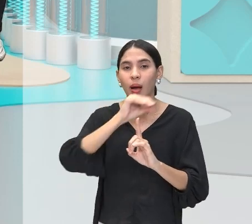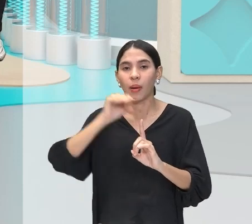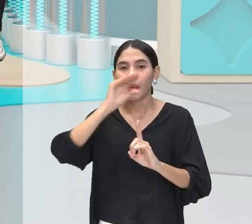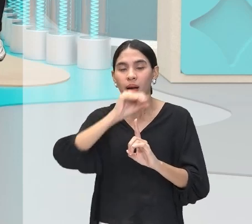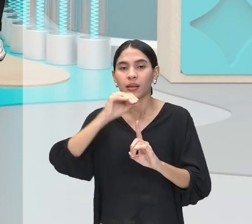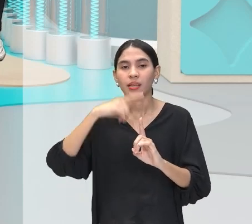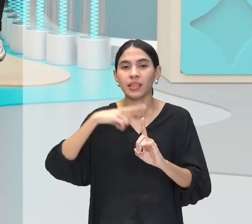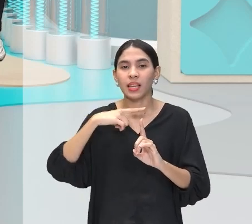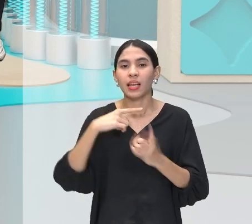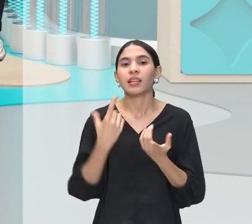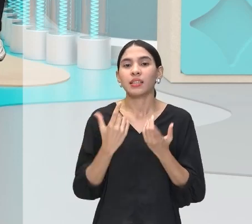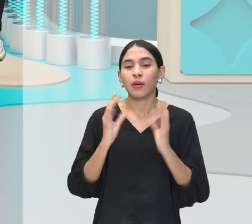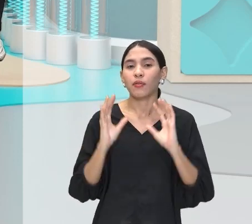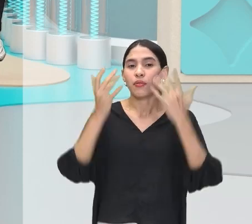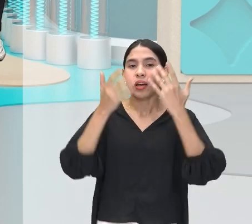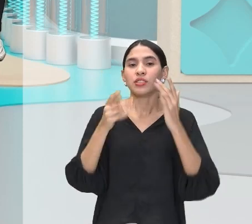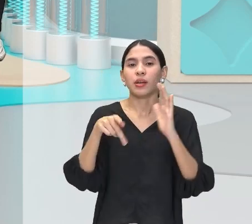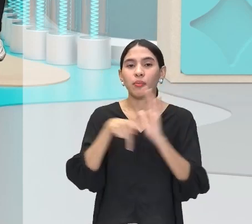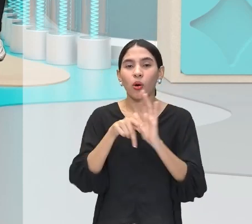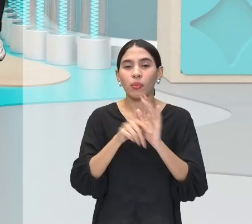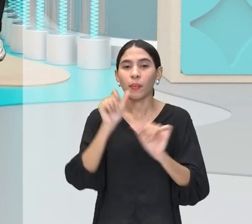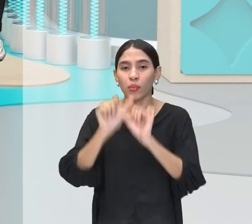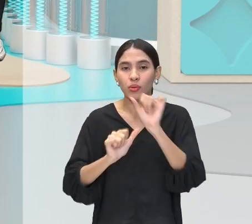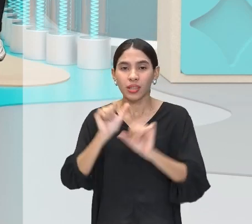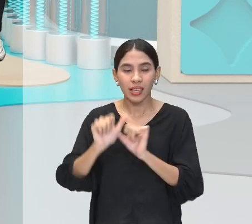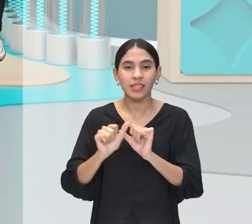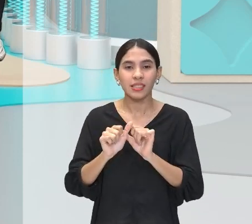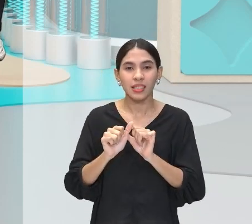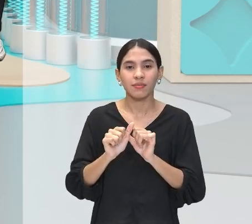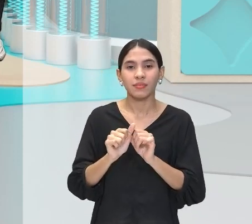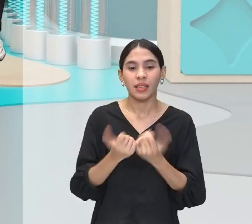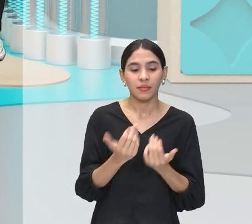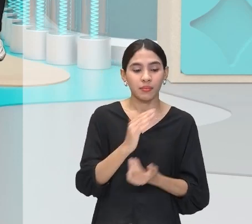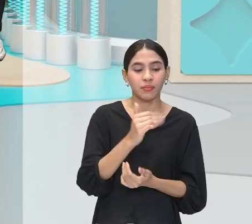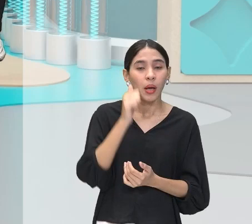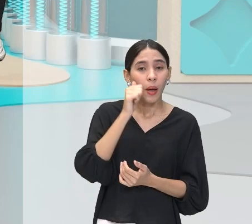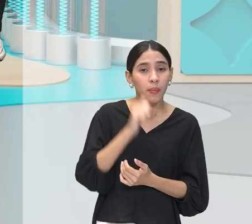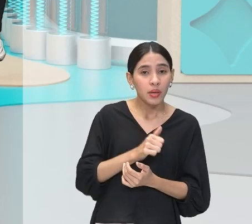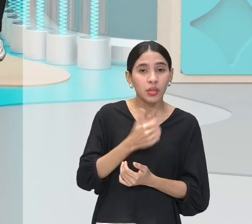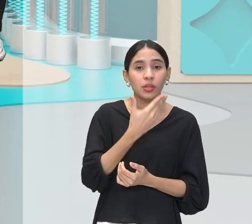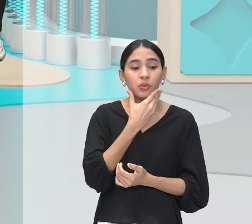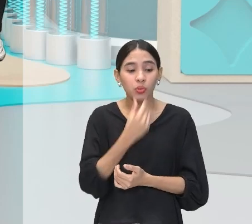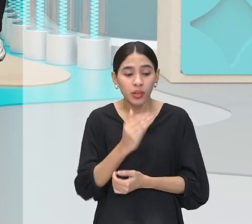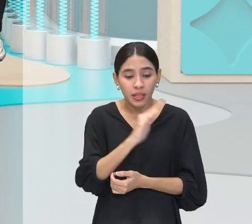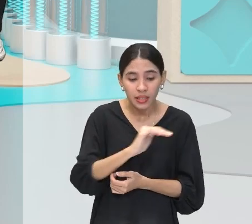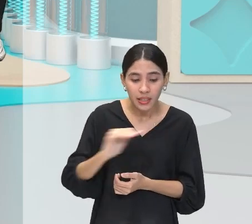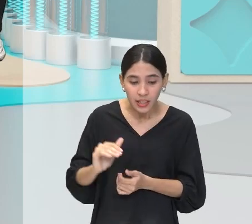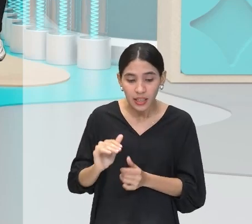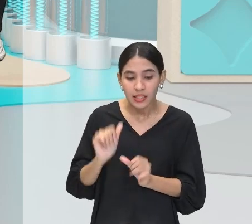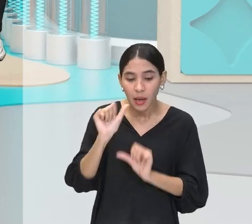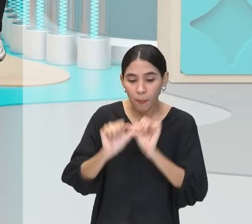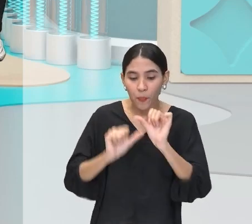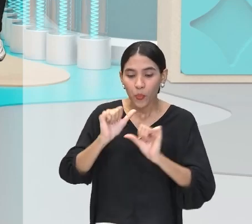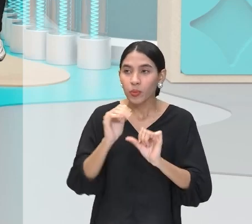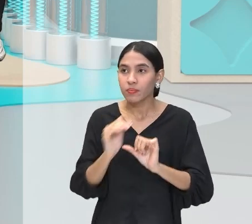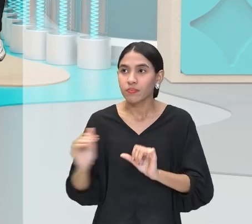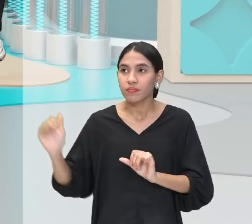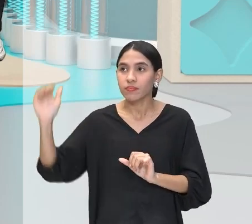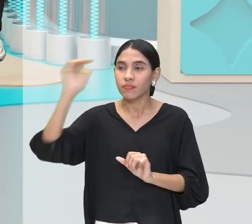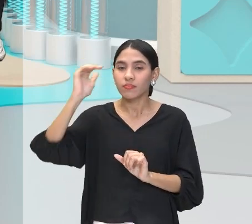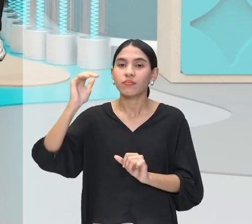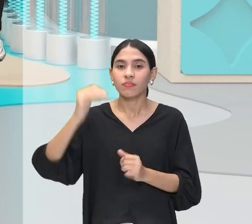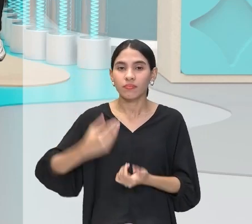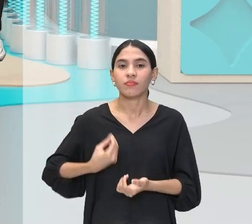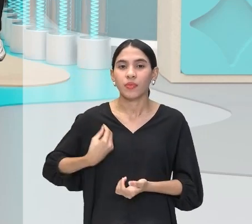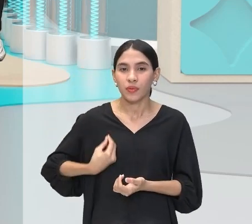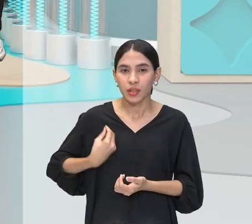temos ali um ritual de passagem, né? Quando meninos e meninas deixam a infância e entram aí para essa nova